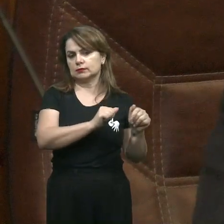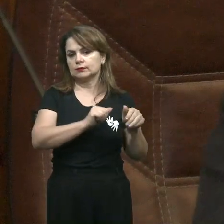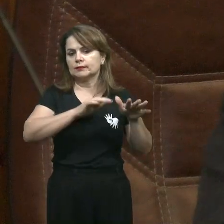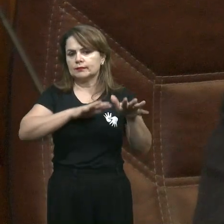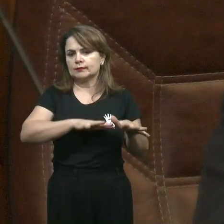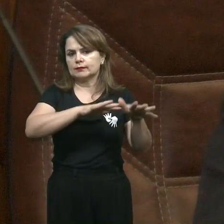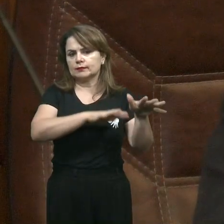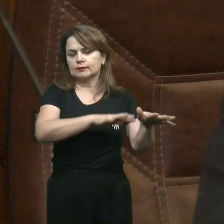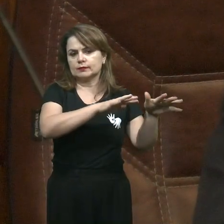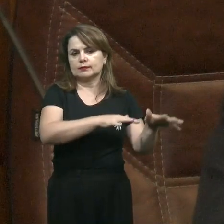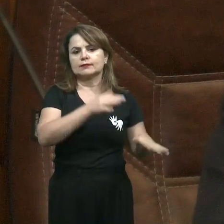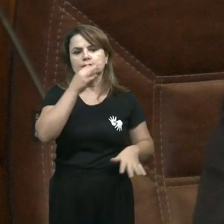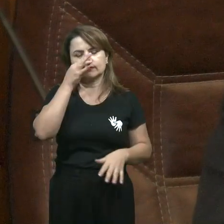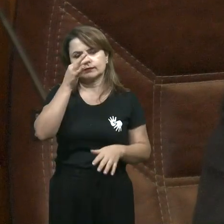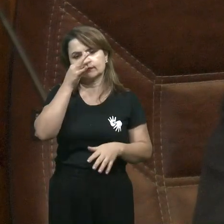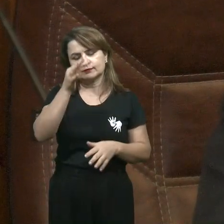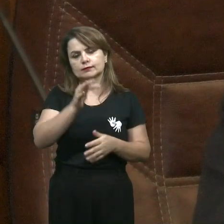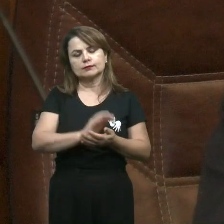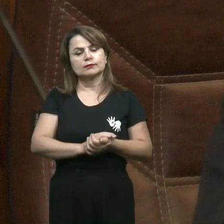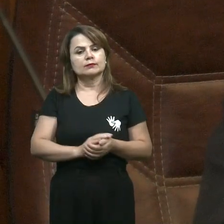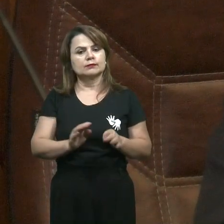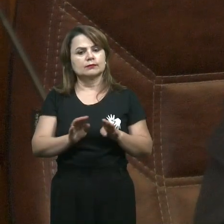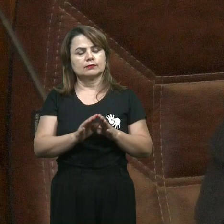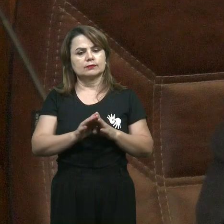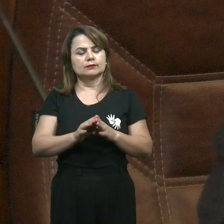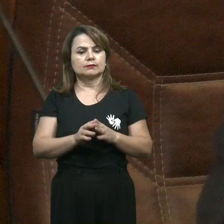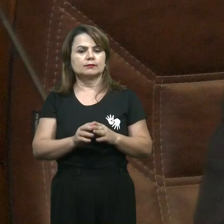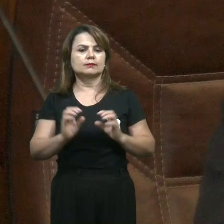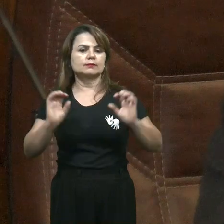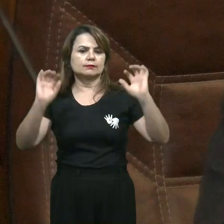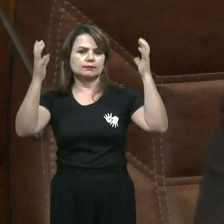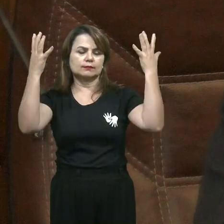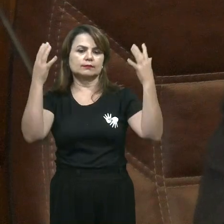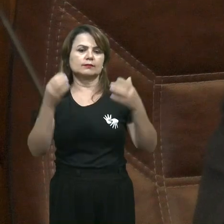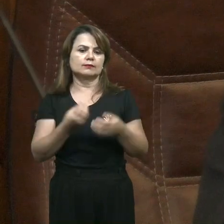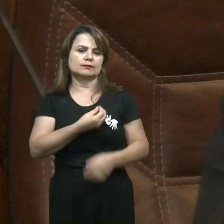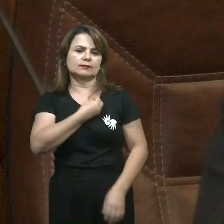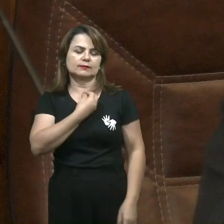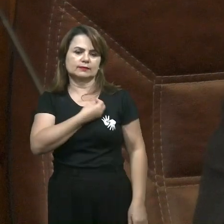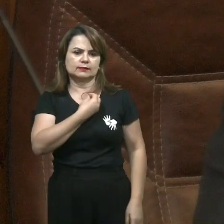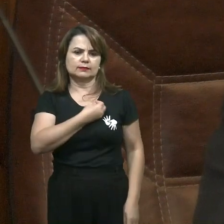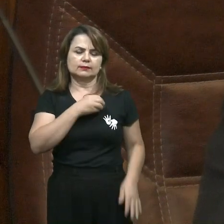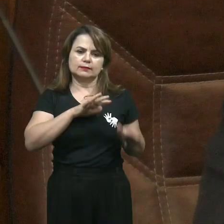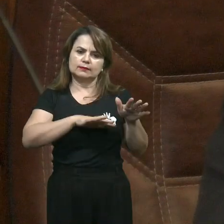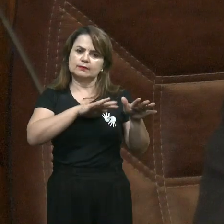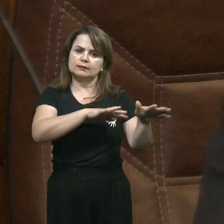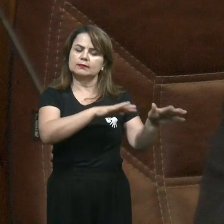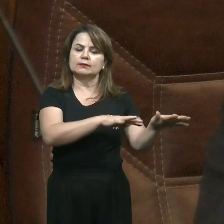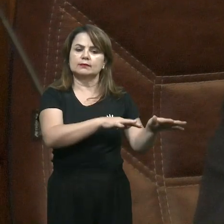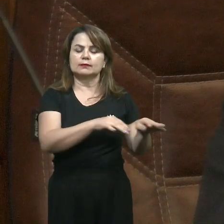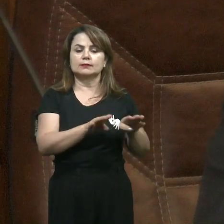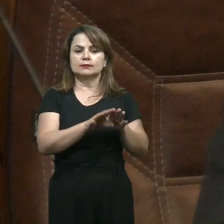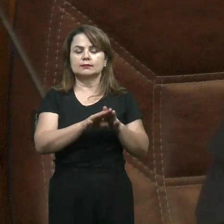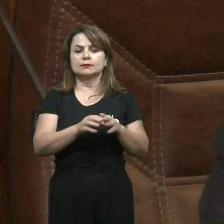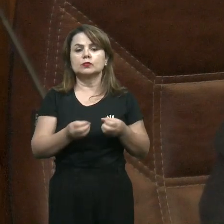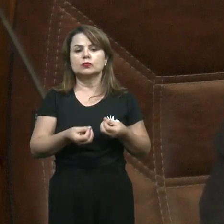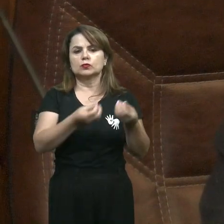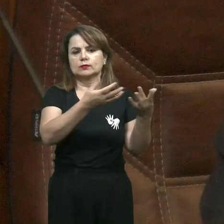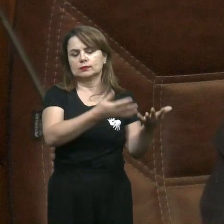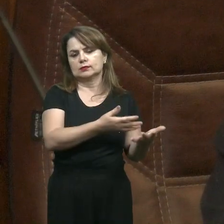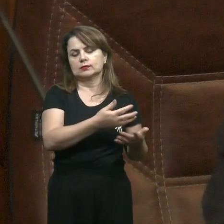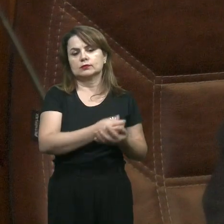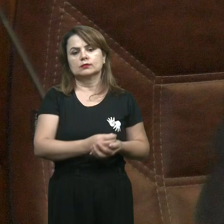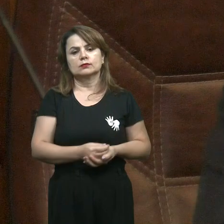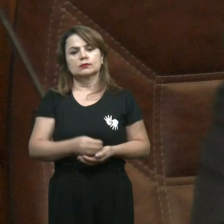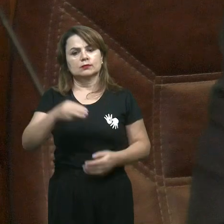primavera, o evento Alvo Running, caminhada pela vida. No terceiro sábado, o dia do doador de medula óssea, dedicado à